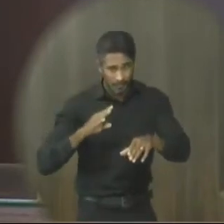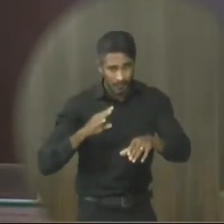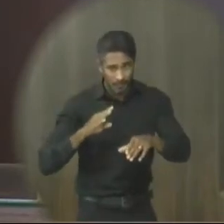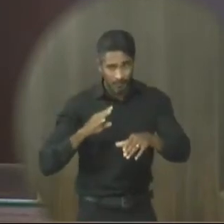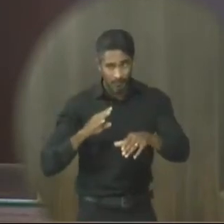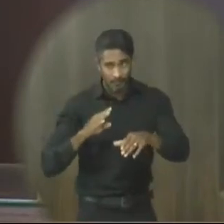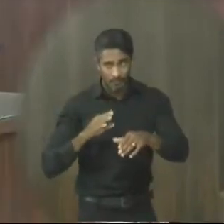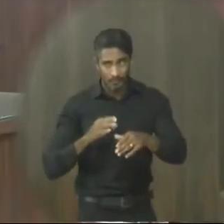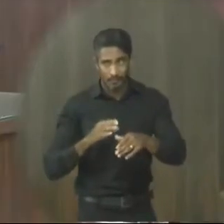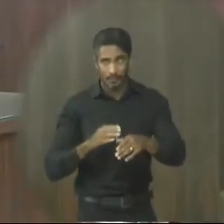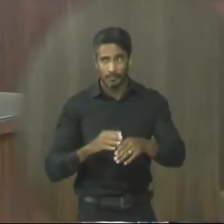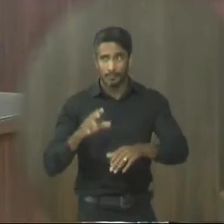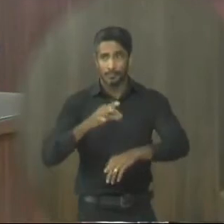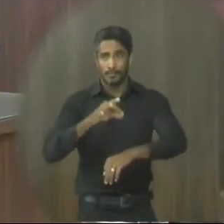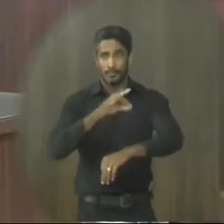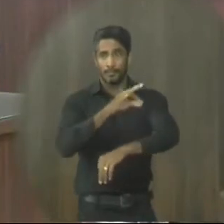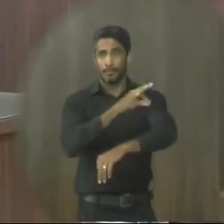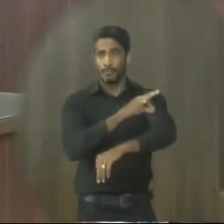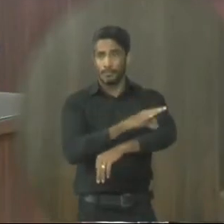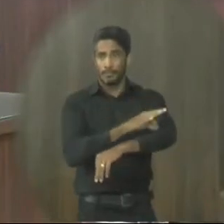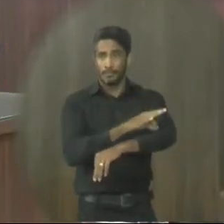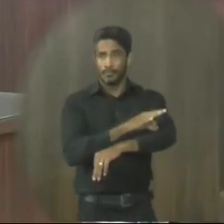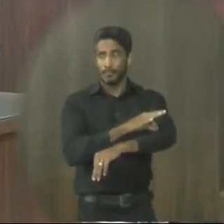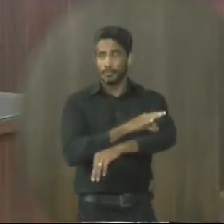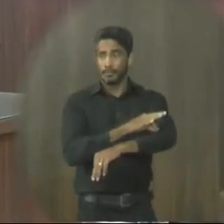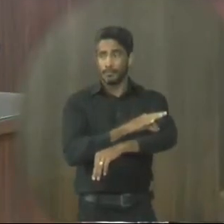proliferação dos mosquitos de transmissores da dengue.